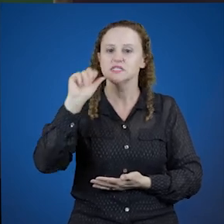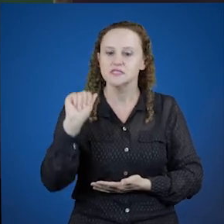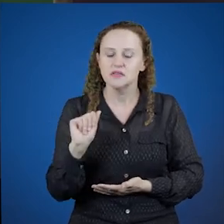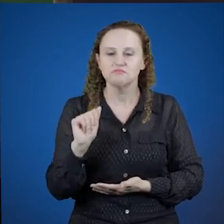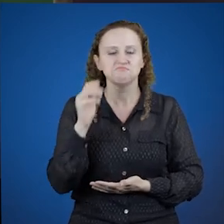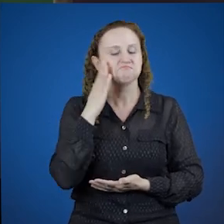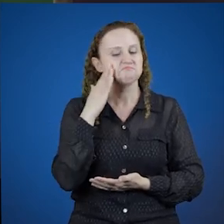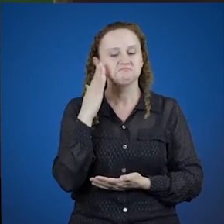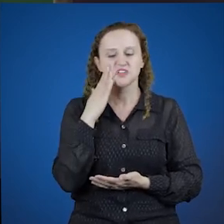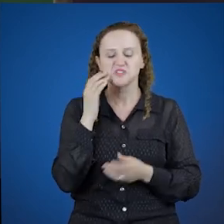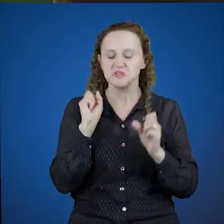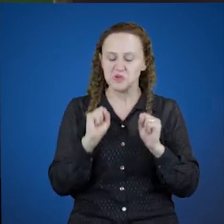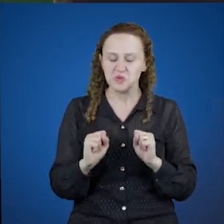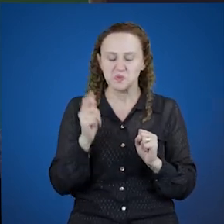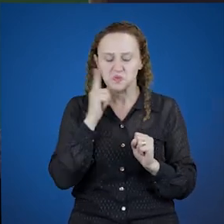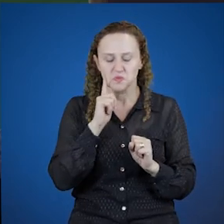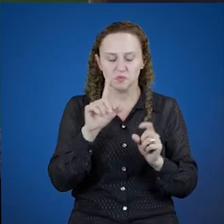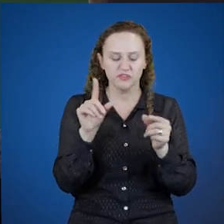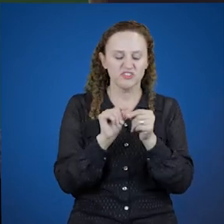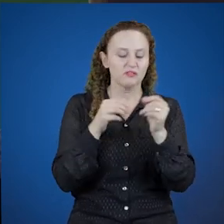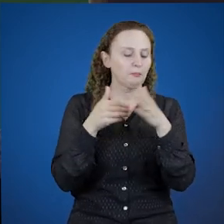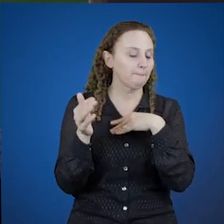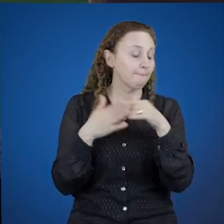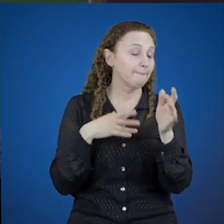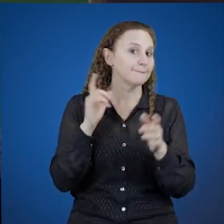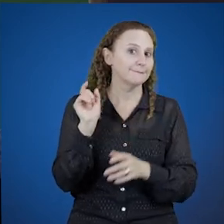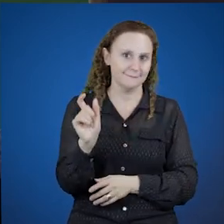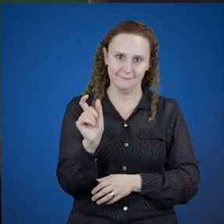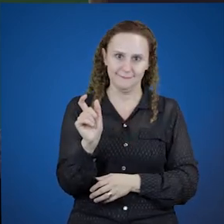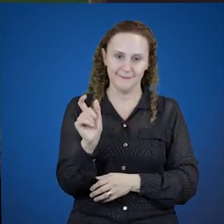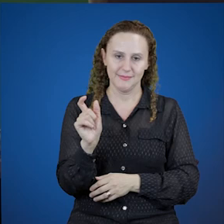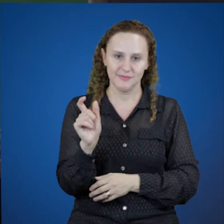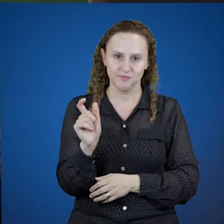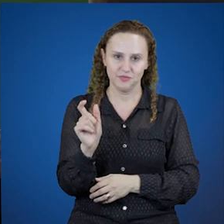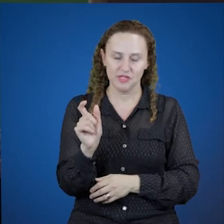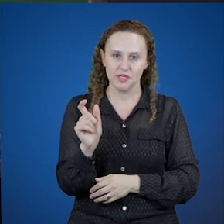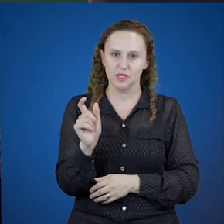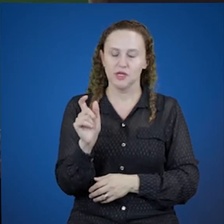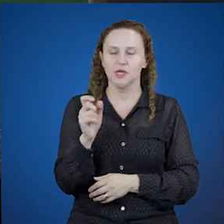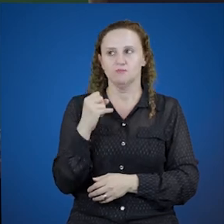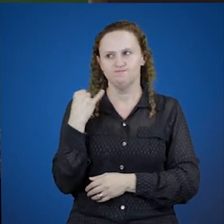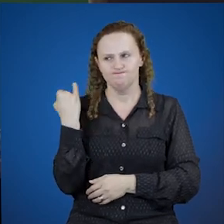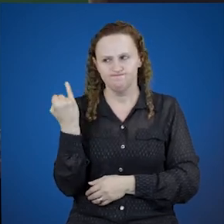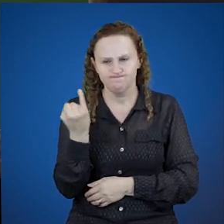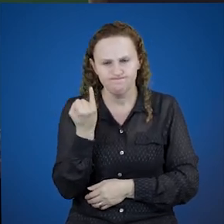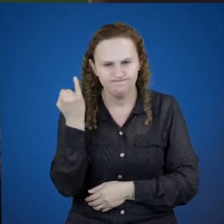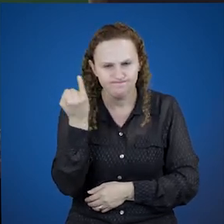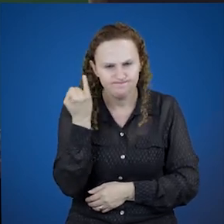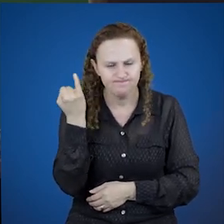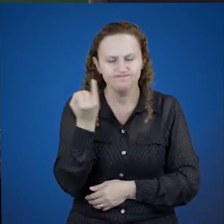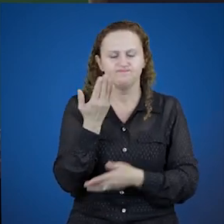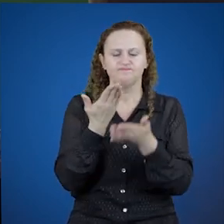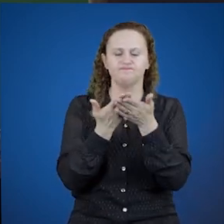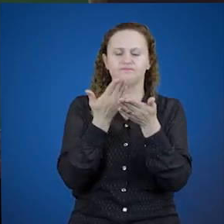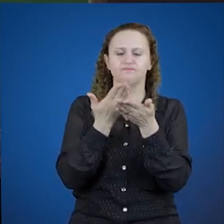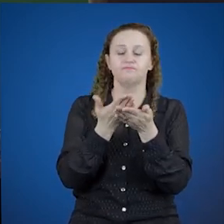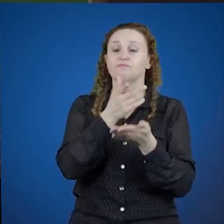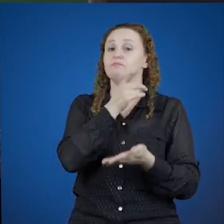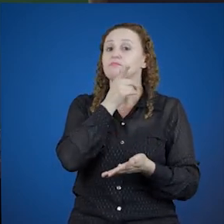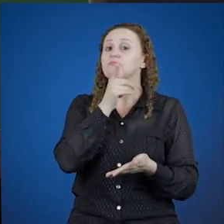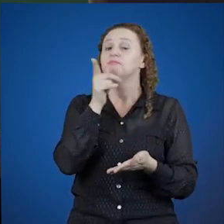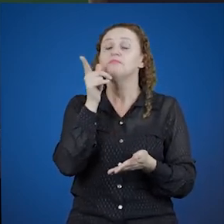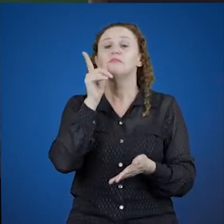declinar qualquer palavra Então veja retomando é fundamental que o estudante de